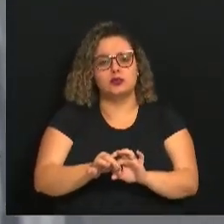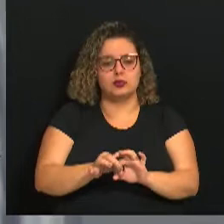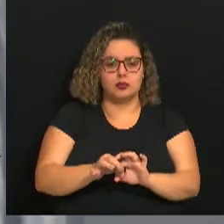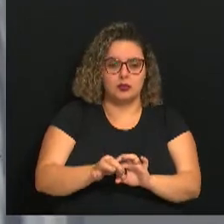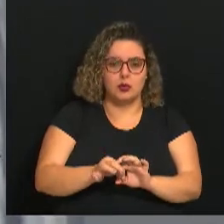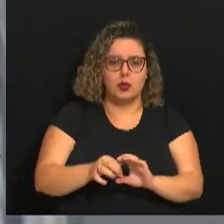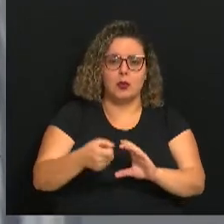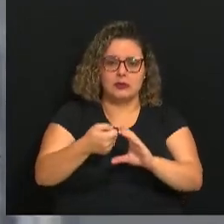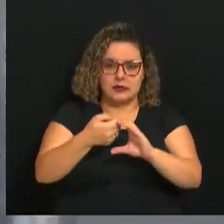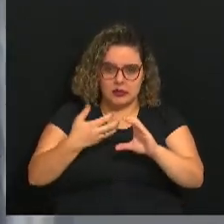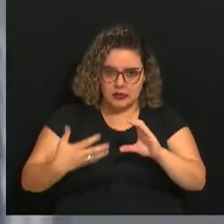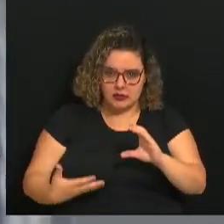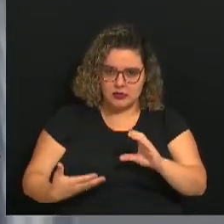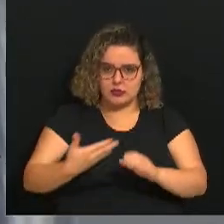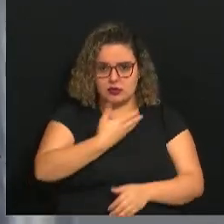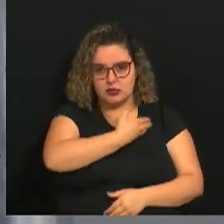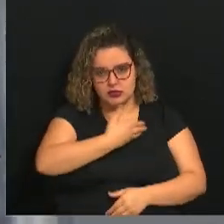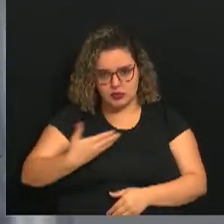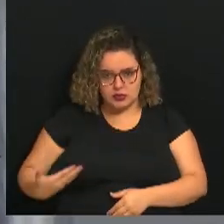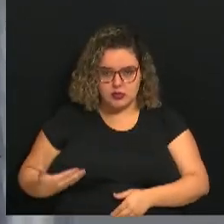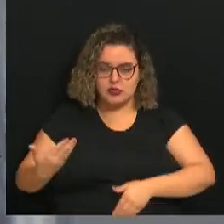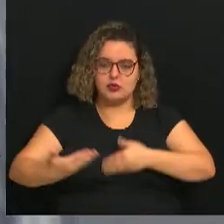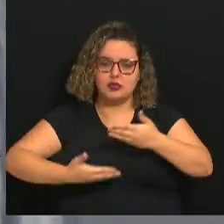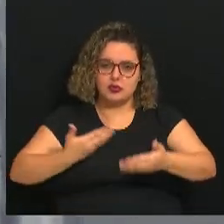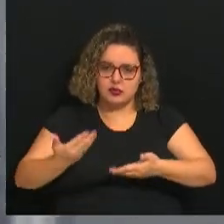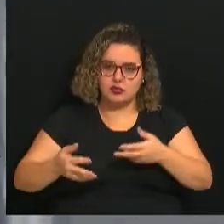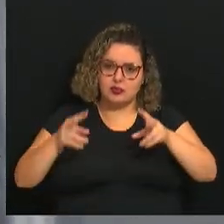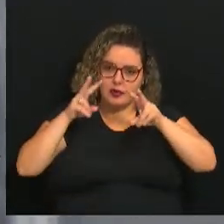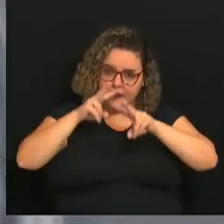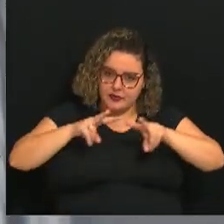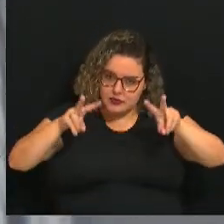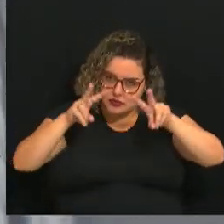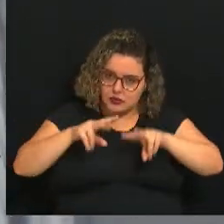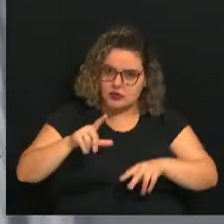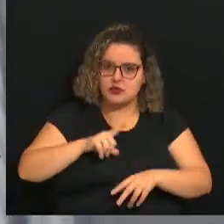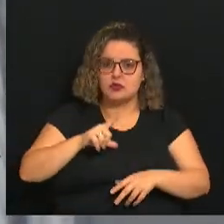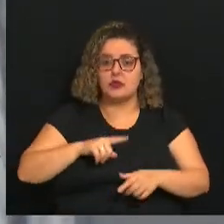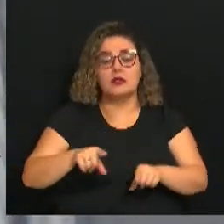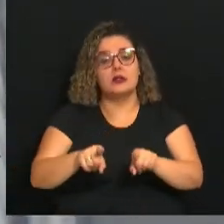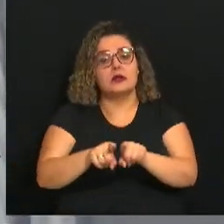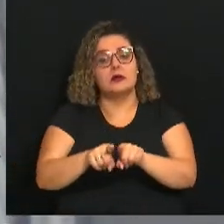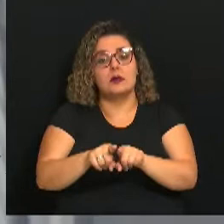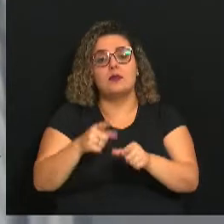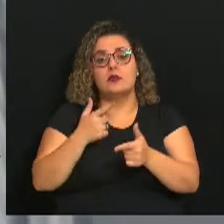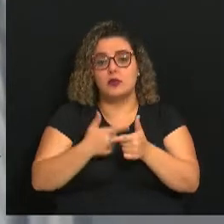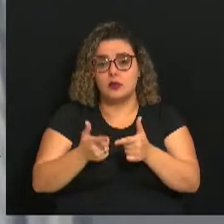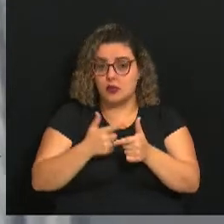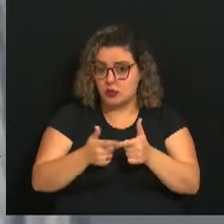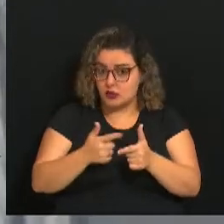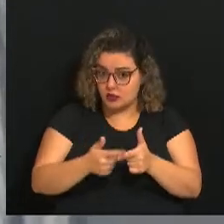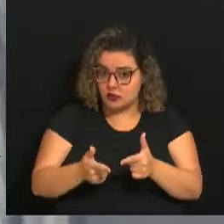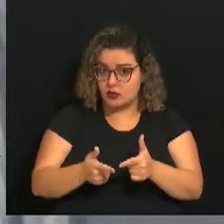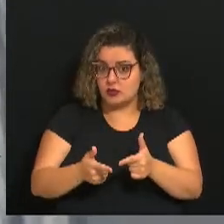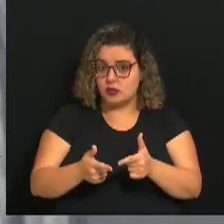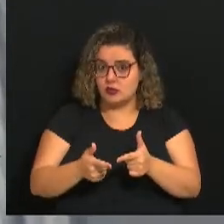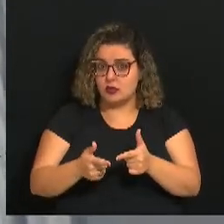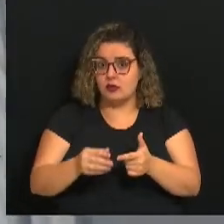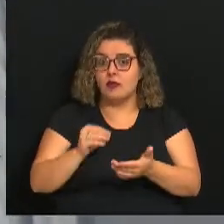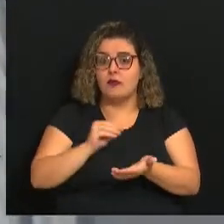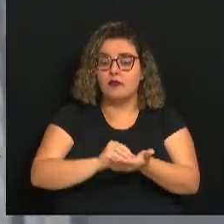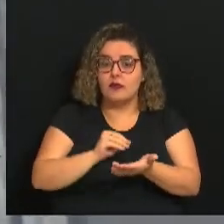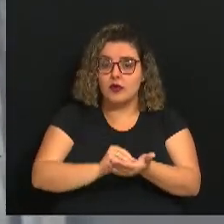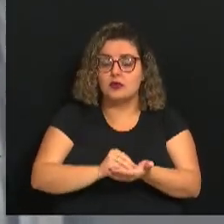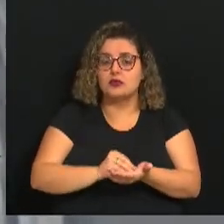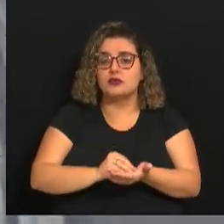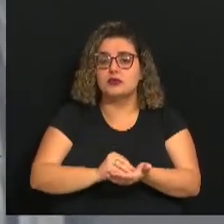serviço público, a visão que nós temos sobre ele e também os problemas ocasionados pelo descumprimento de contratos de